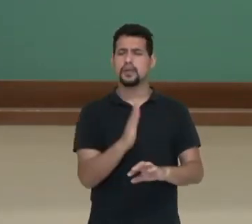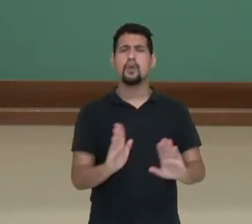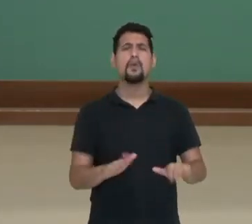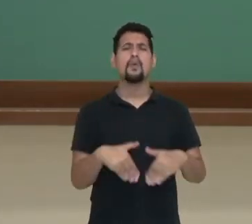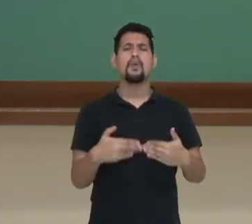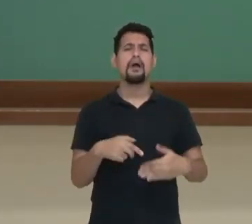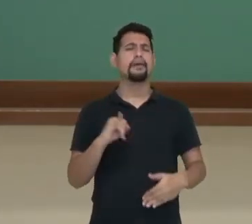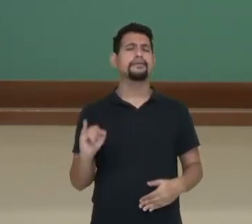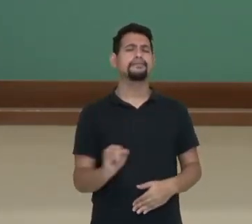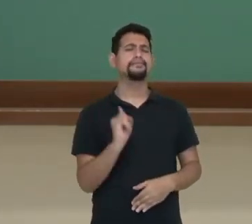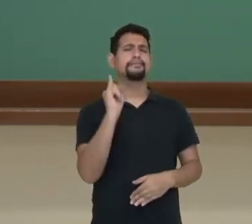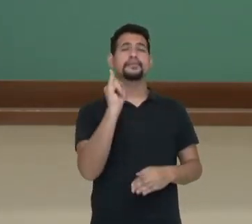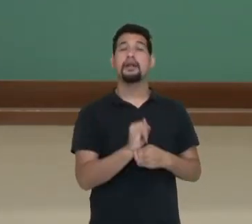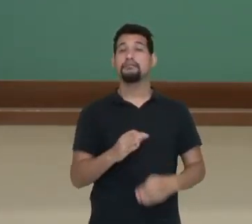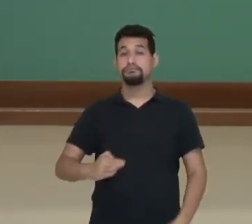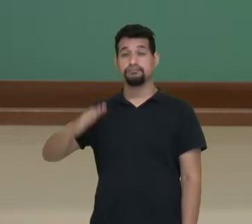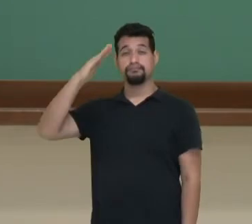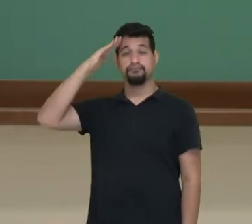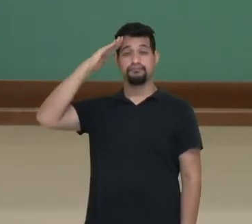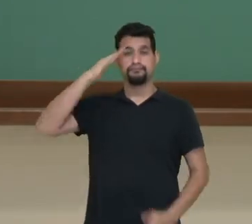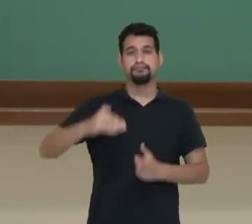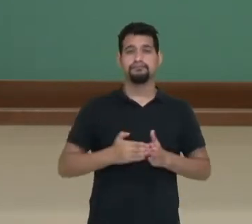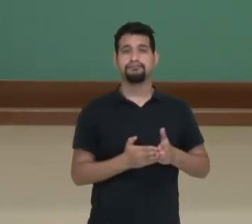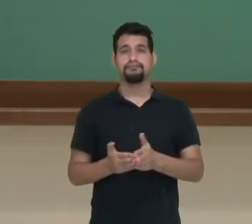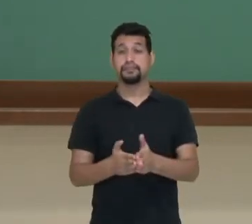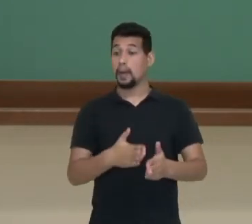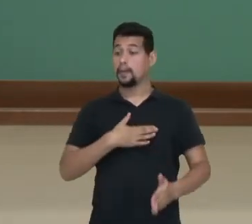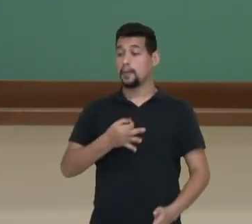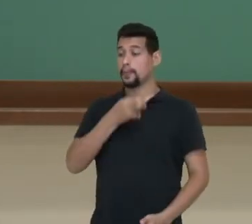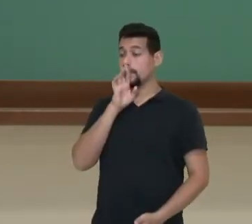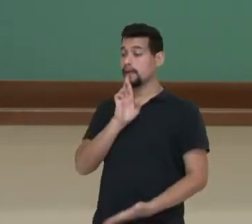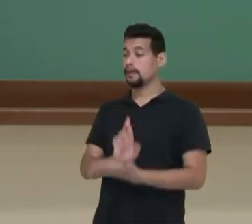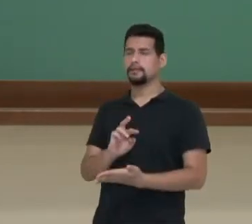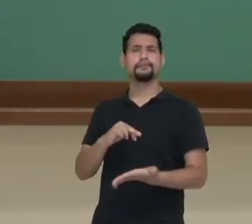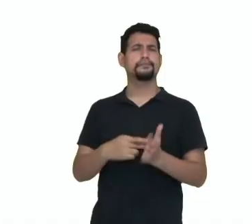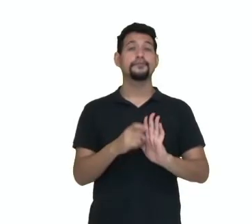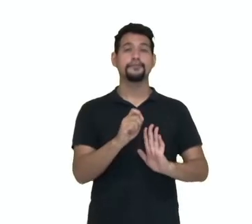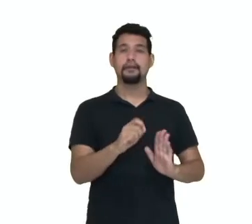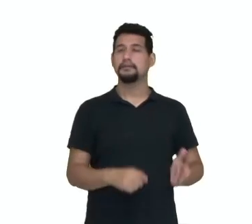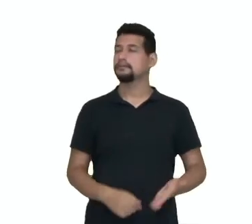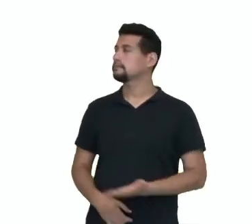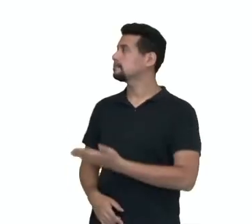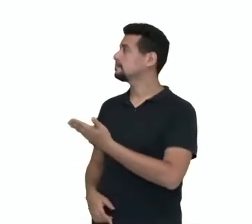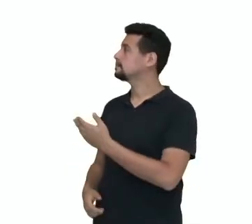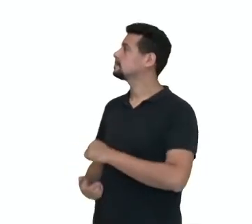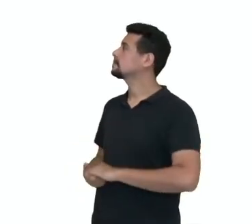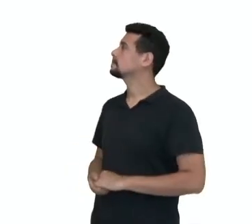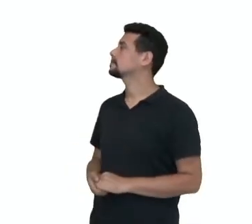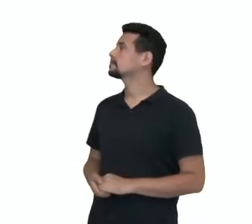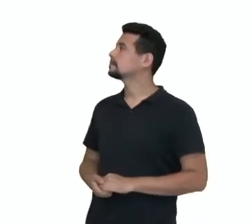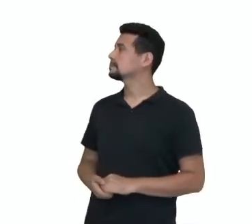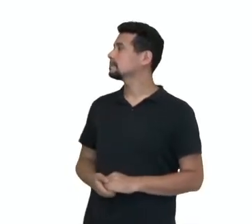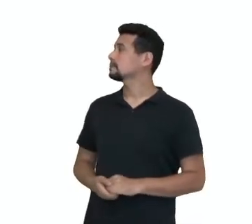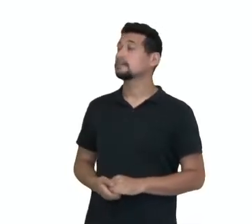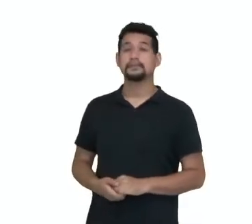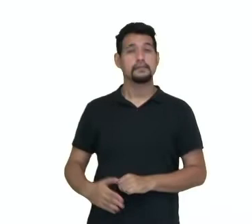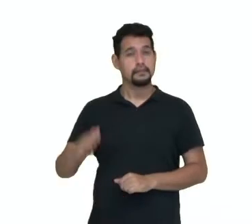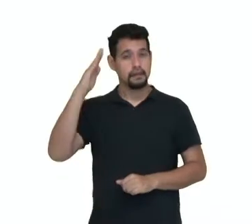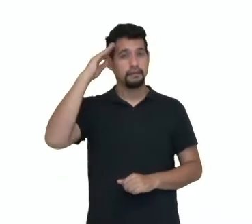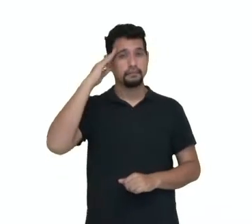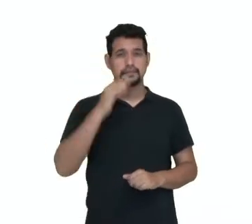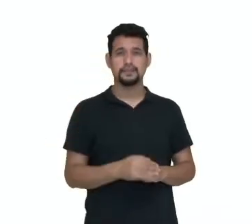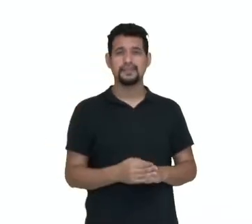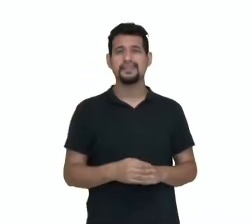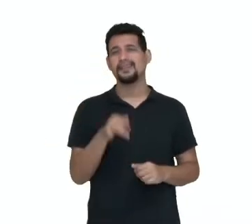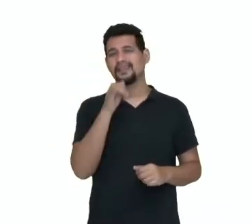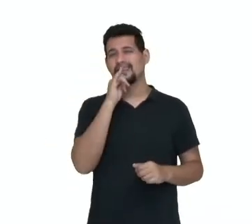a importância da Marinha do Brasil? Minha sugestão de resposta está aqui. Sendo o transporte terrestre muito lento